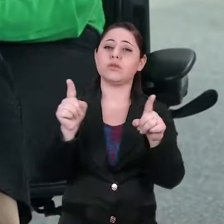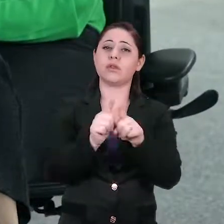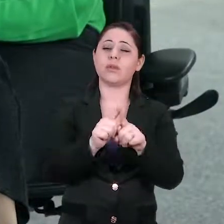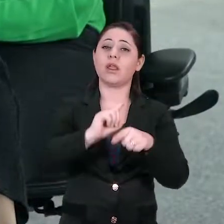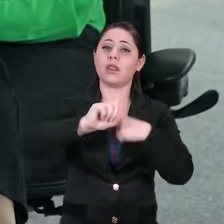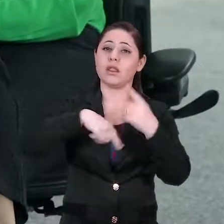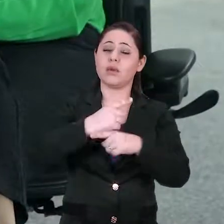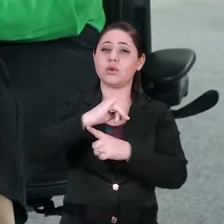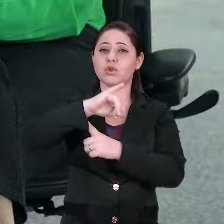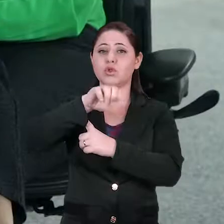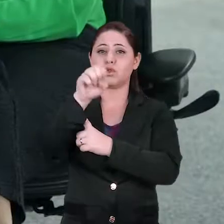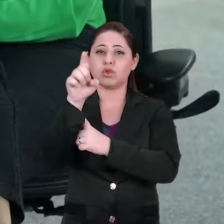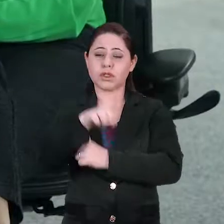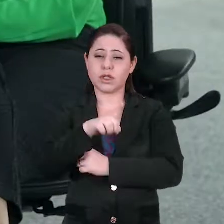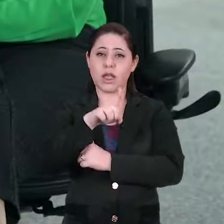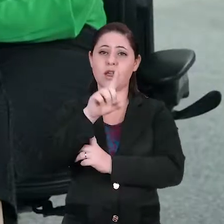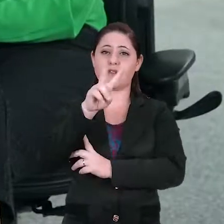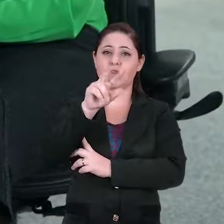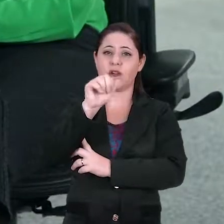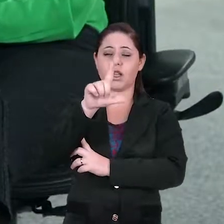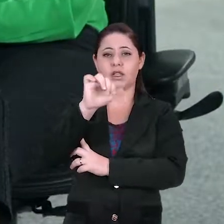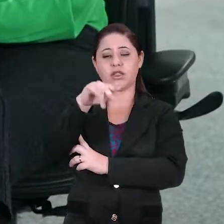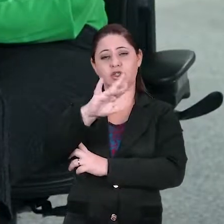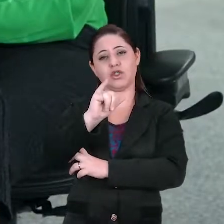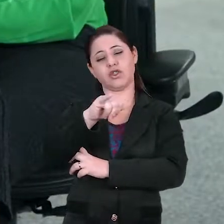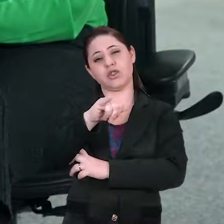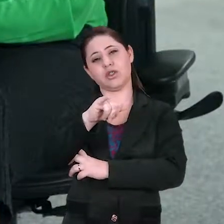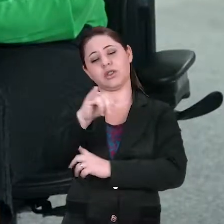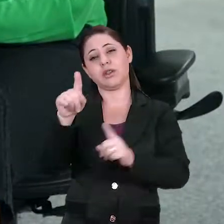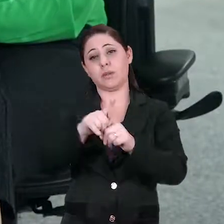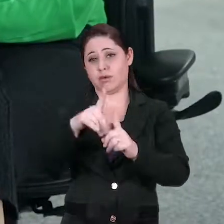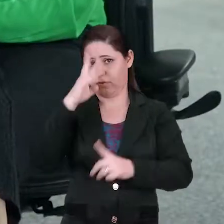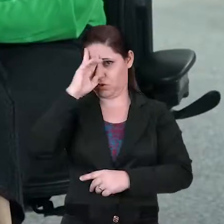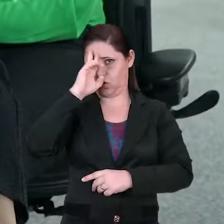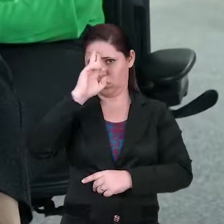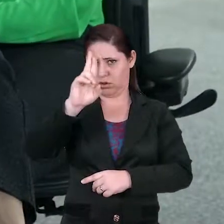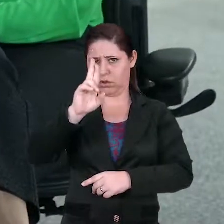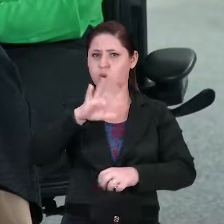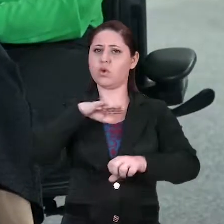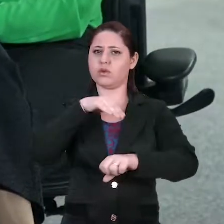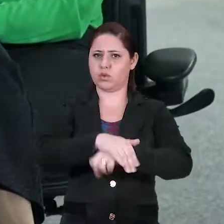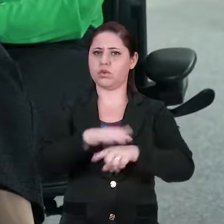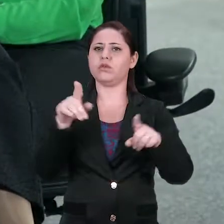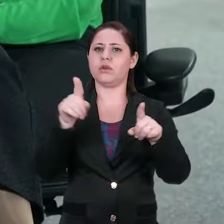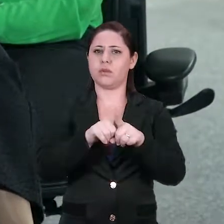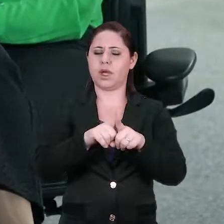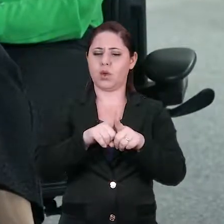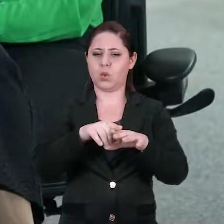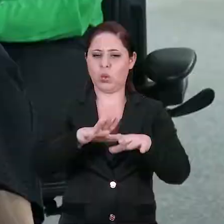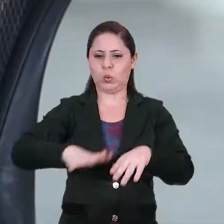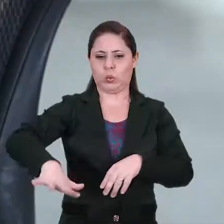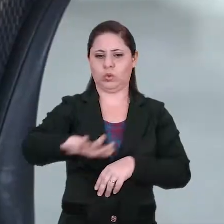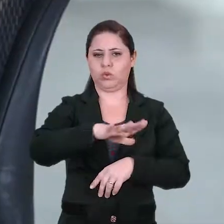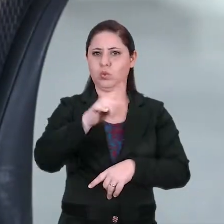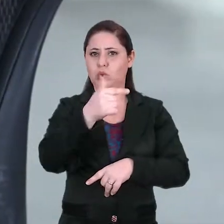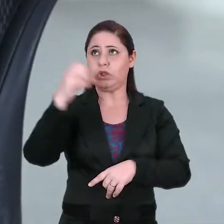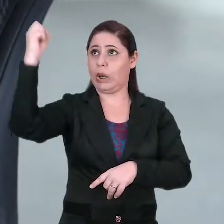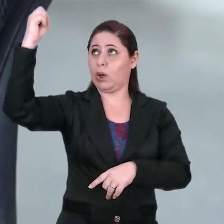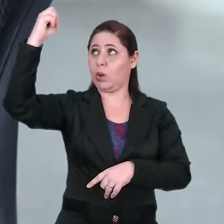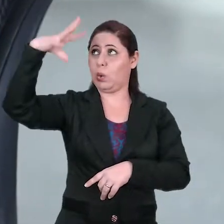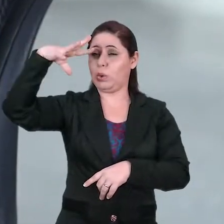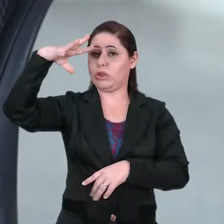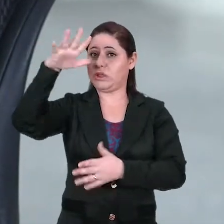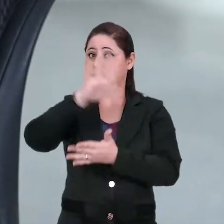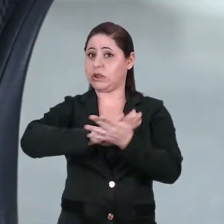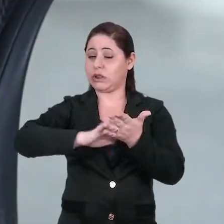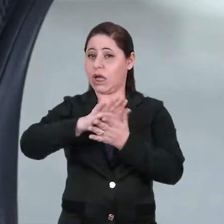alunos daquela época. E depois fui para o José Valentim, no Jockey Club. E lá fui ser diretora, também à noite, numa região que não tinha